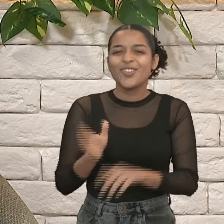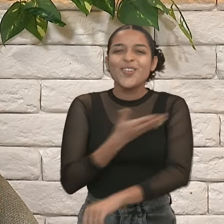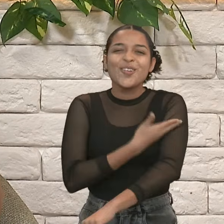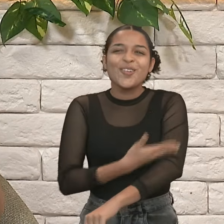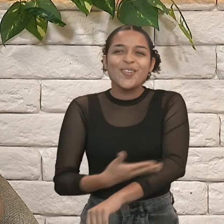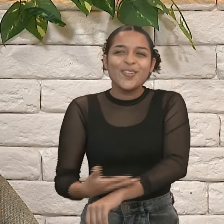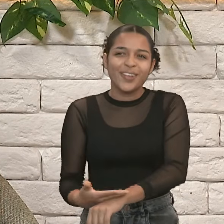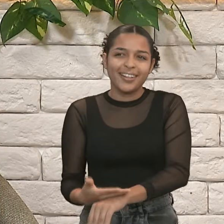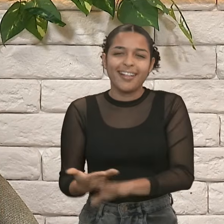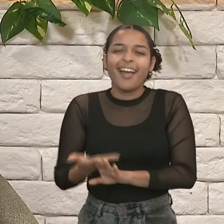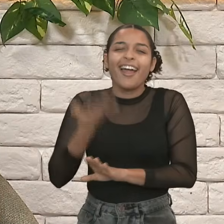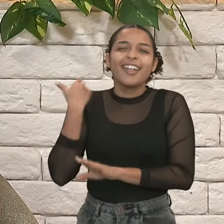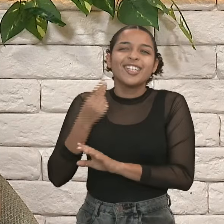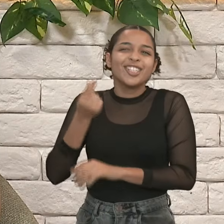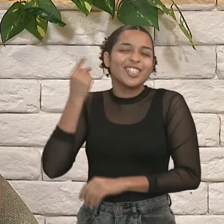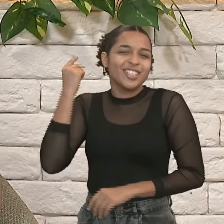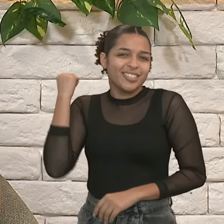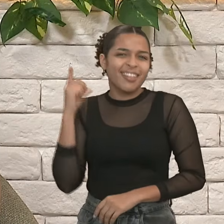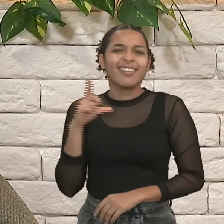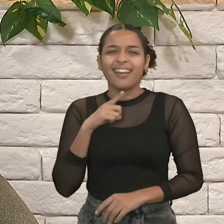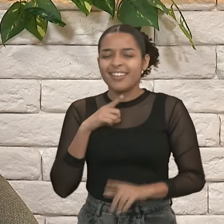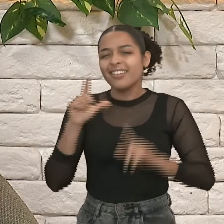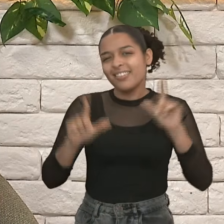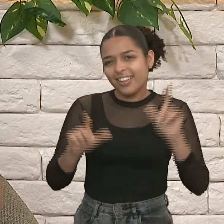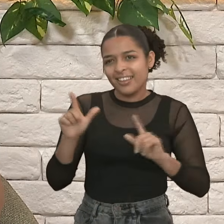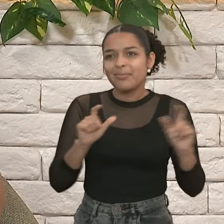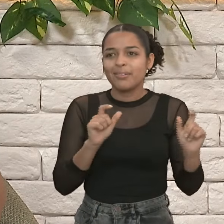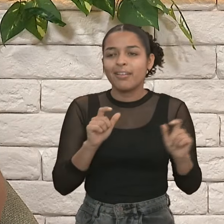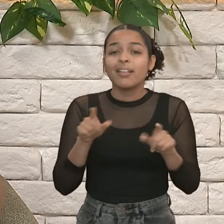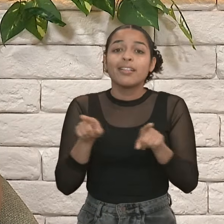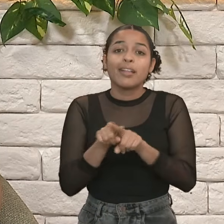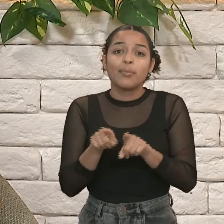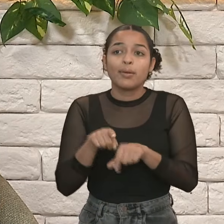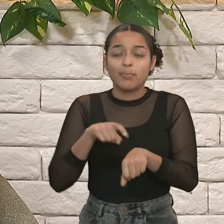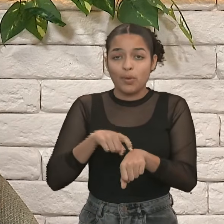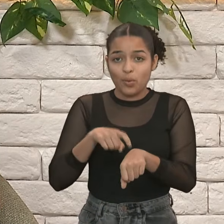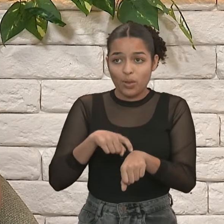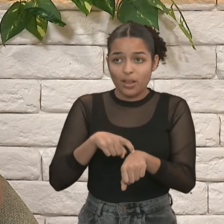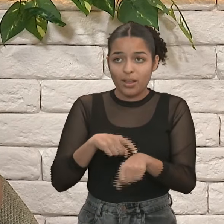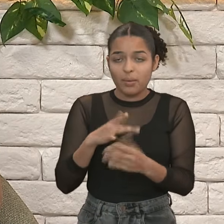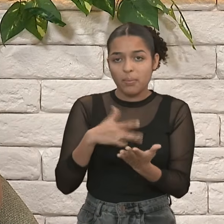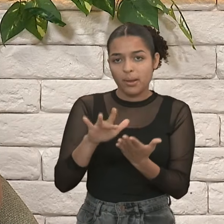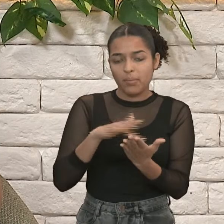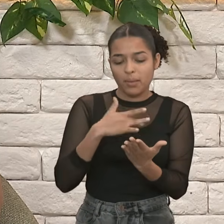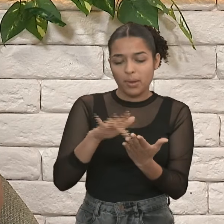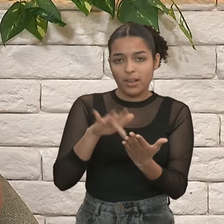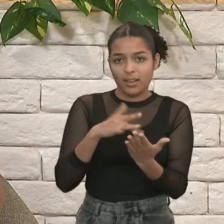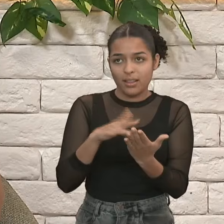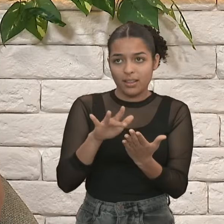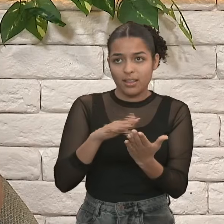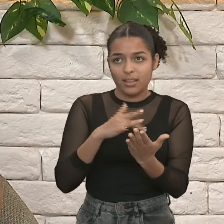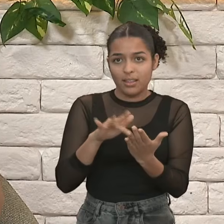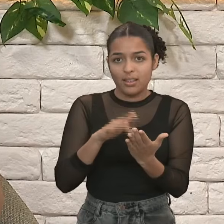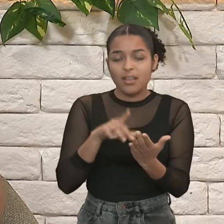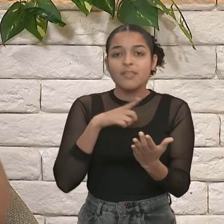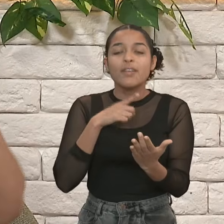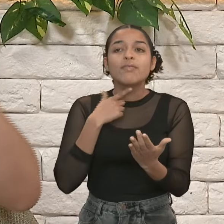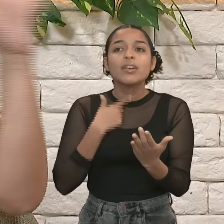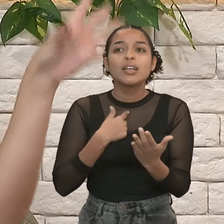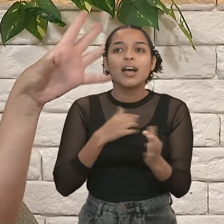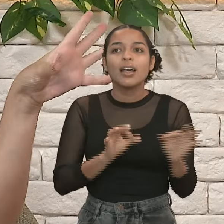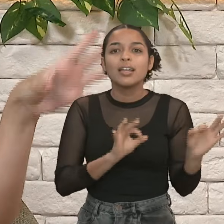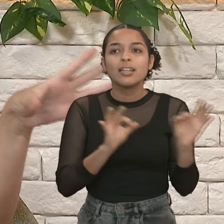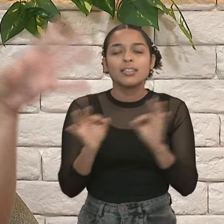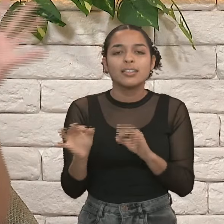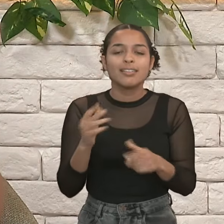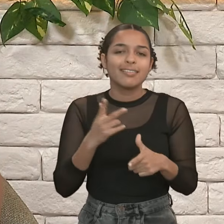exemplo, a instantaneidade, o touchscreen, eu quero assistir a um determinado episódio, eu clico na tela e